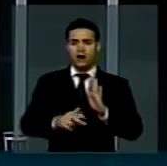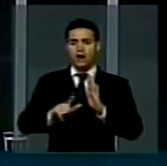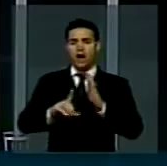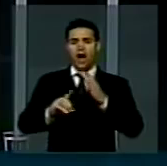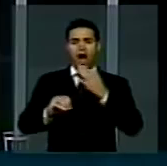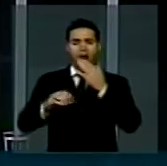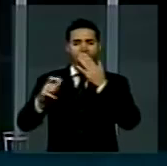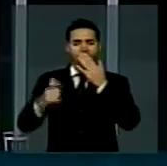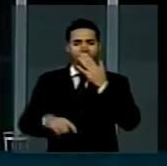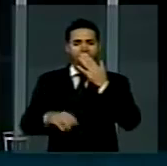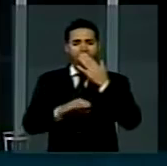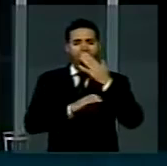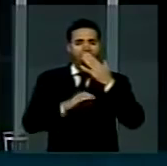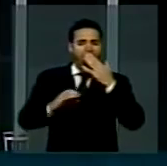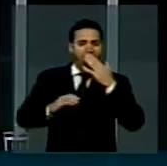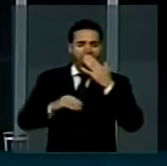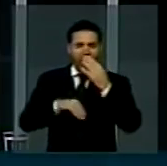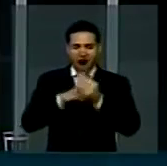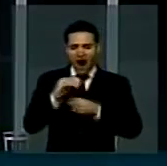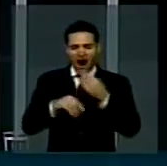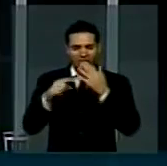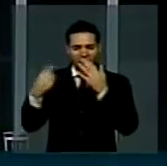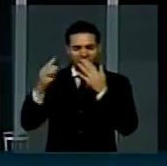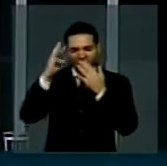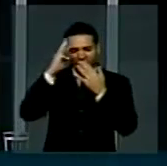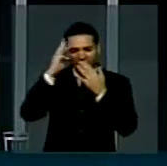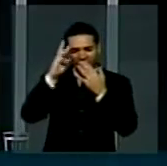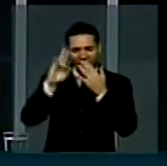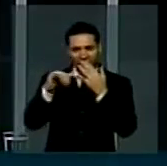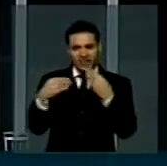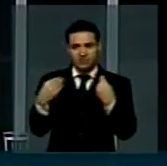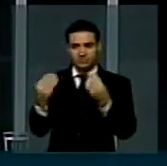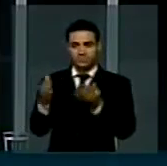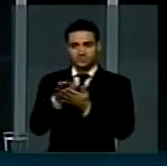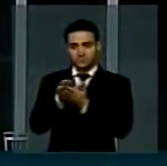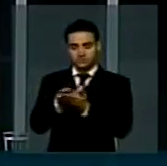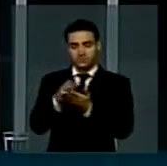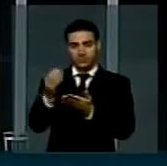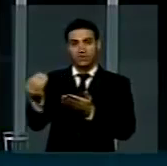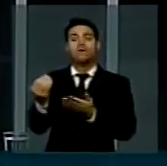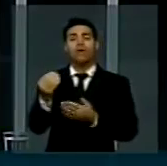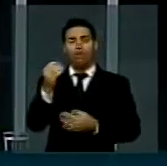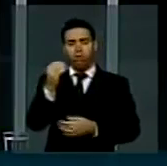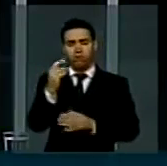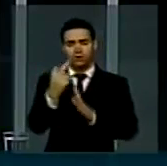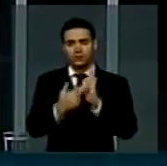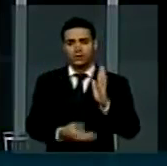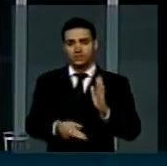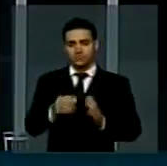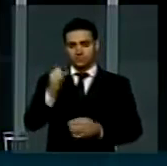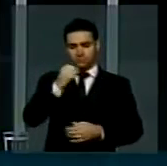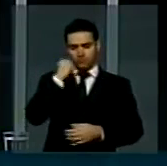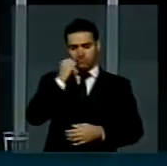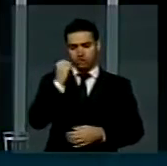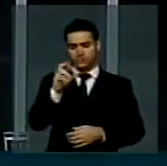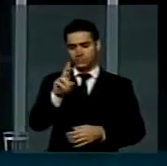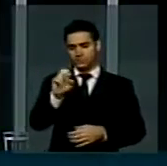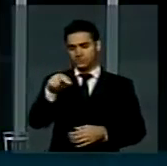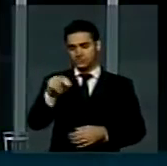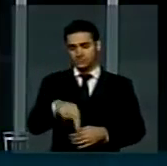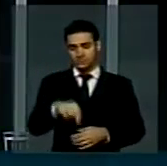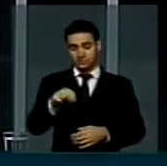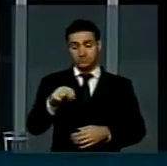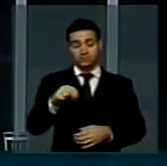Comissão Mista de Orçamento. Na próxima terça-feira, entregaremos esse relatório ao senador Renan Calheiros, presidente do